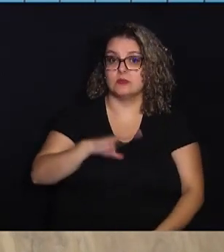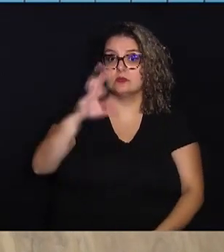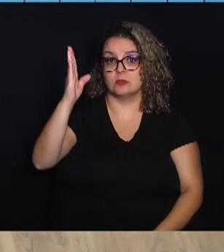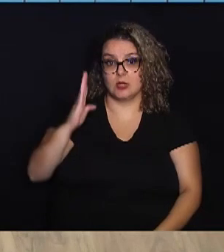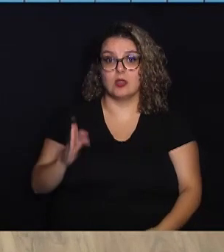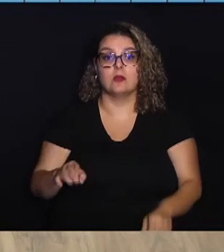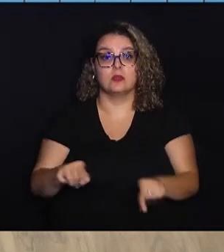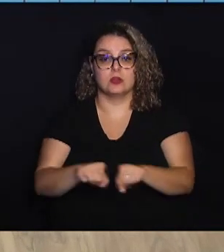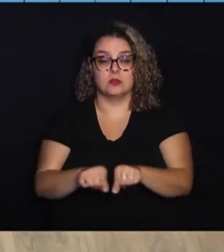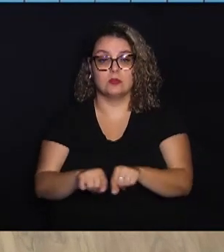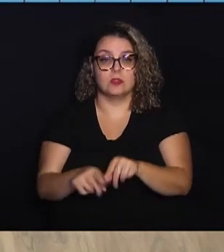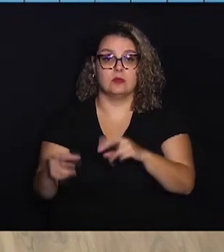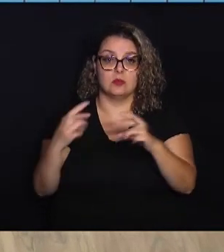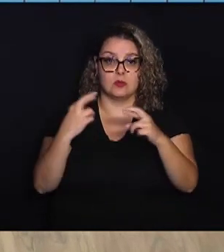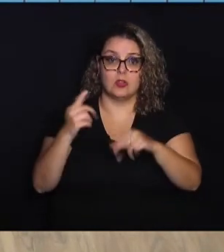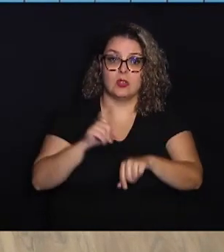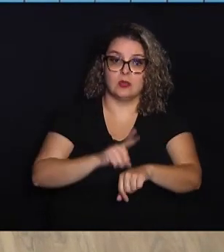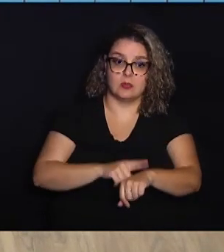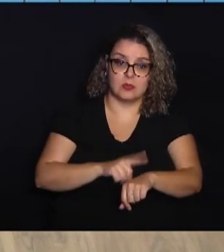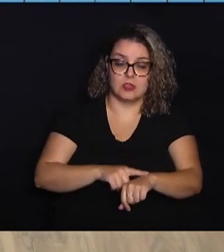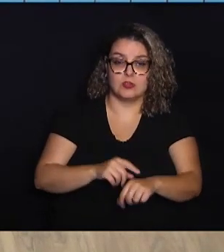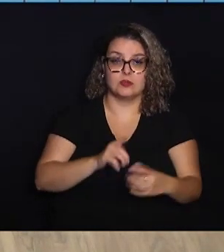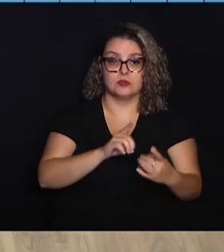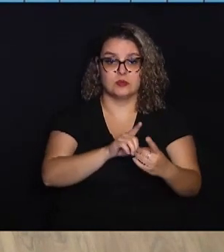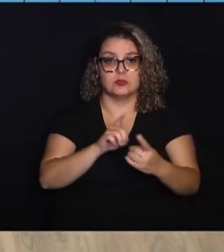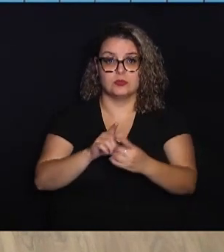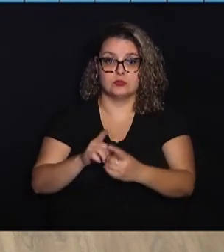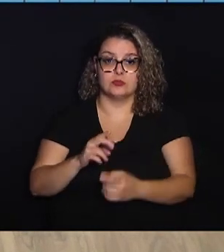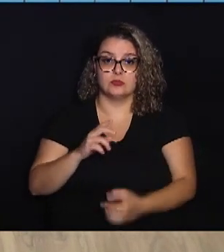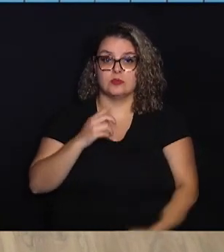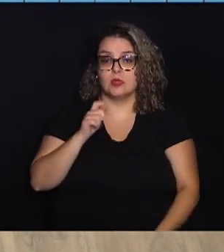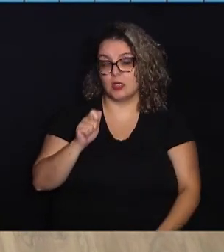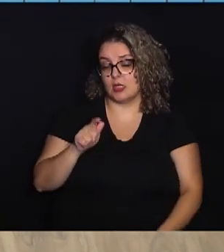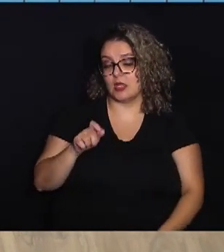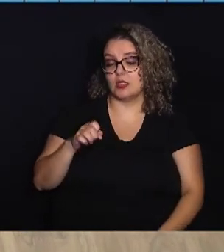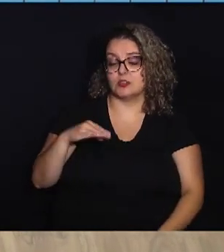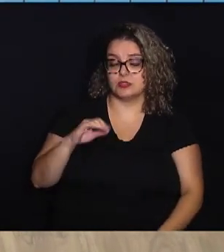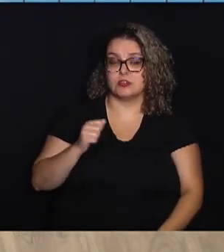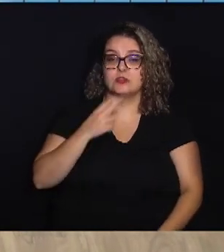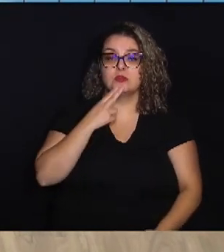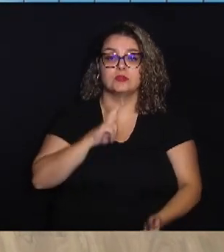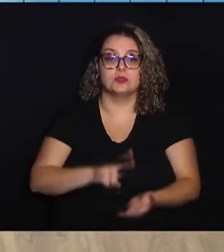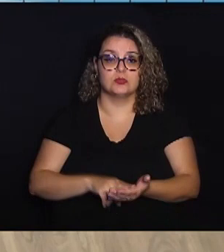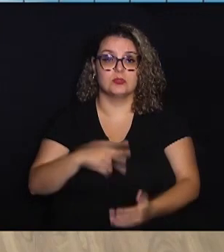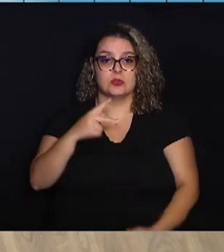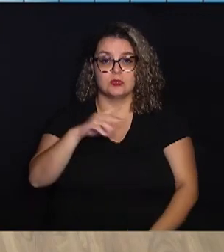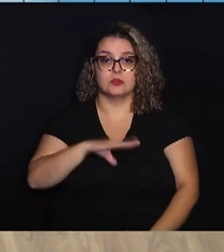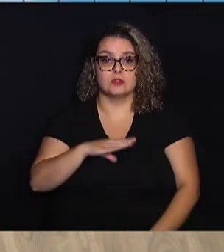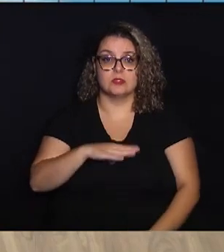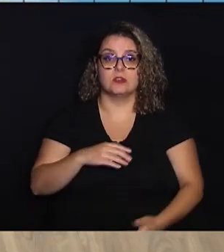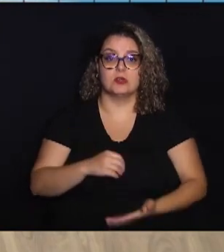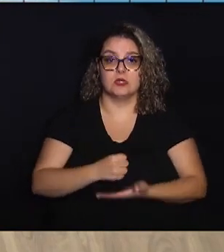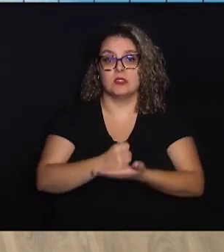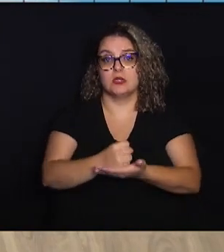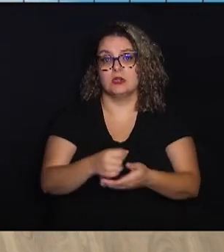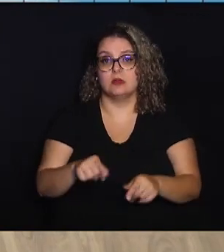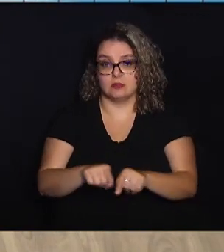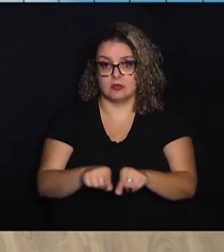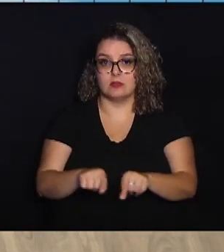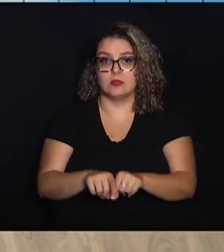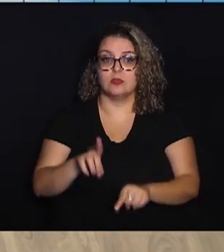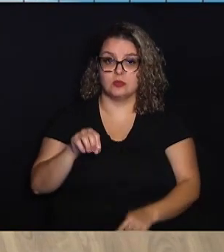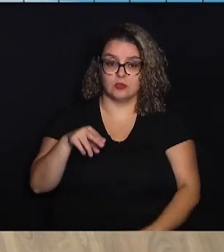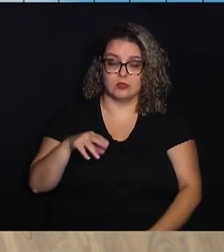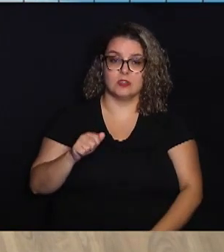também, verifique aí o horário de atendimento da agência dos Correios na sua cidade e leve o seu donativo. E a gente lembra também que a